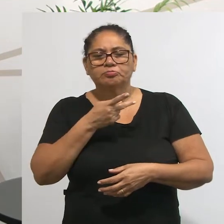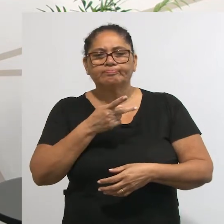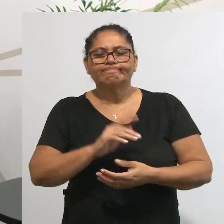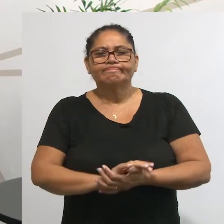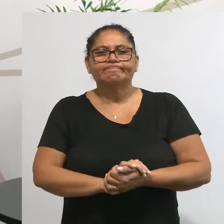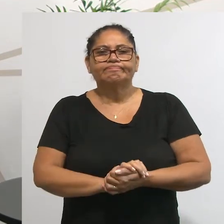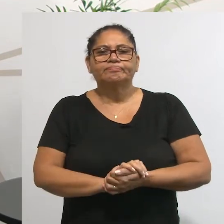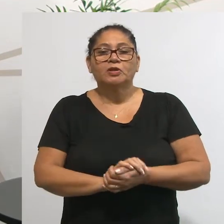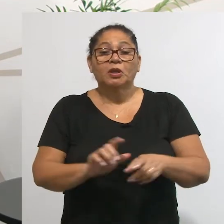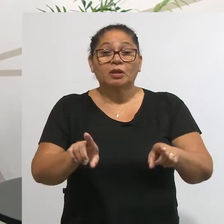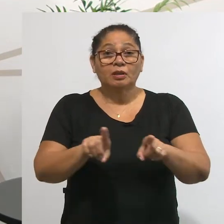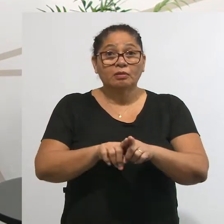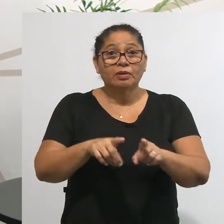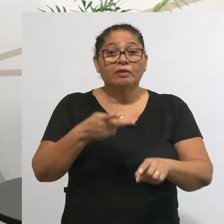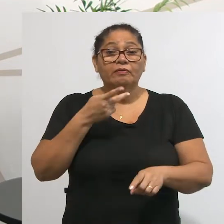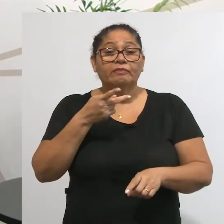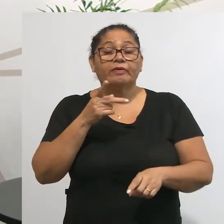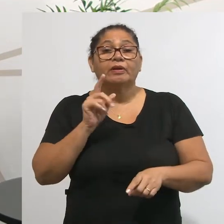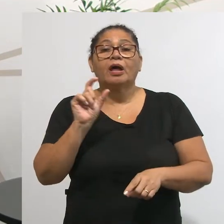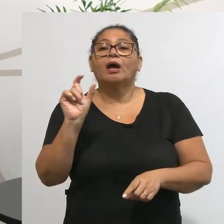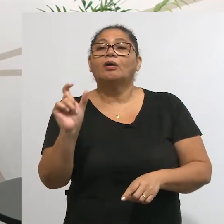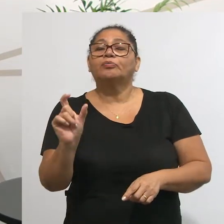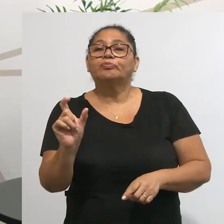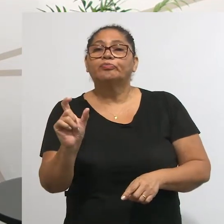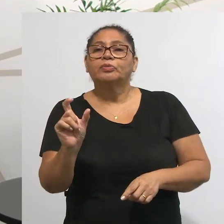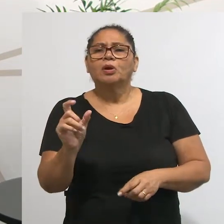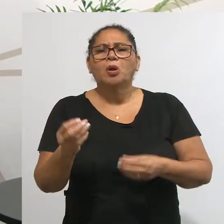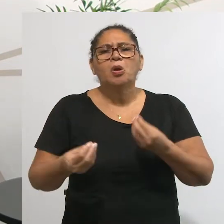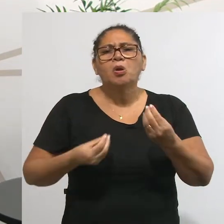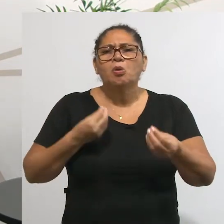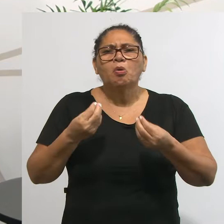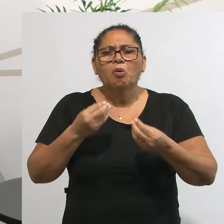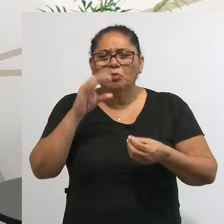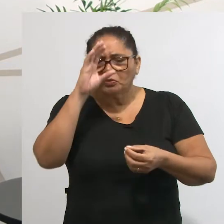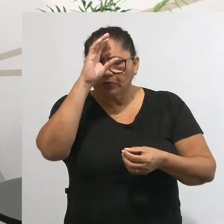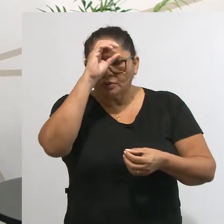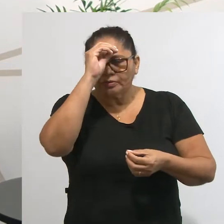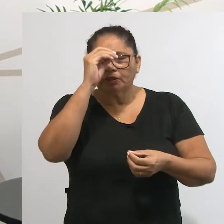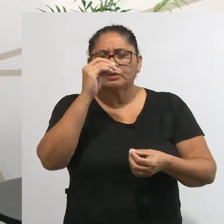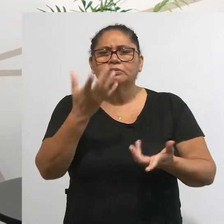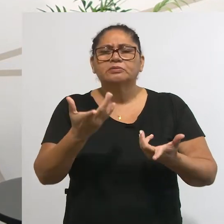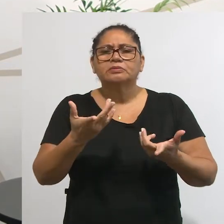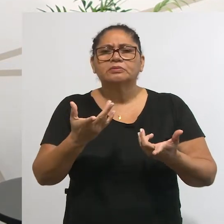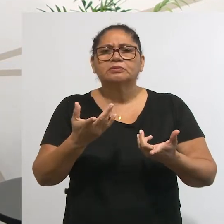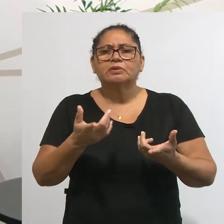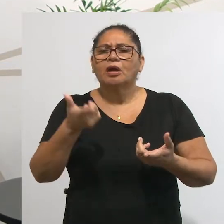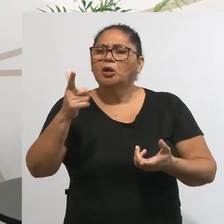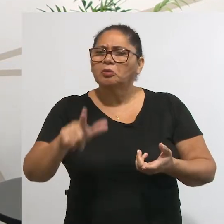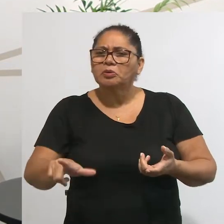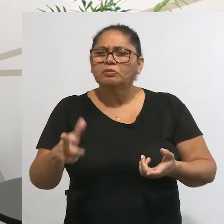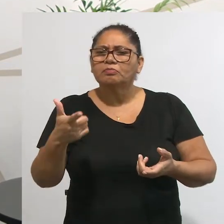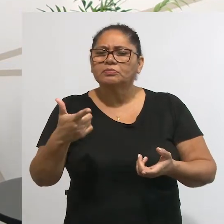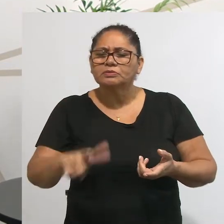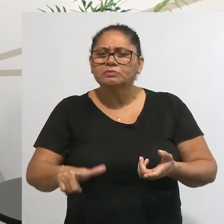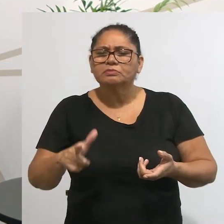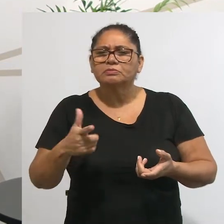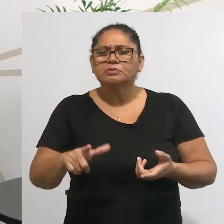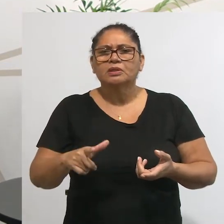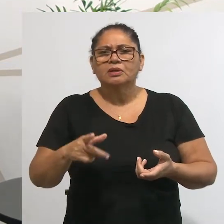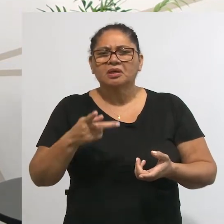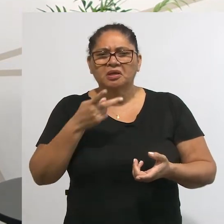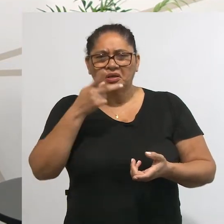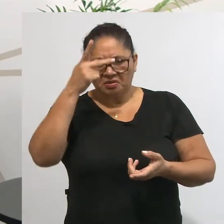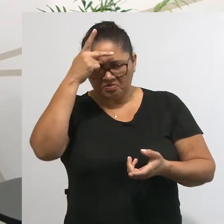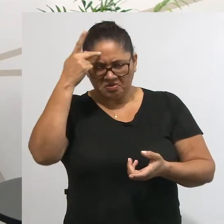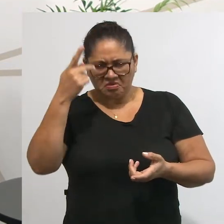também de dizer a sua palavra. Como que eu aprendo a dizer a minha palavra? Repetindo simplesmente o que